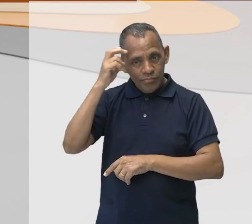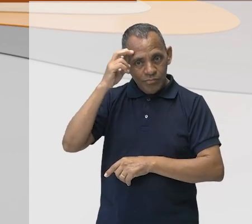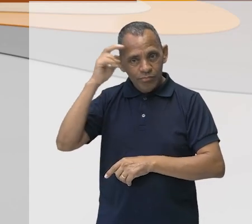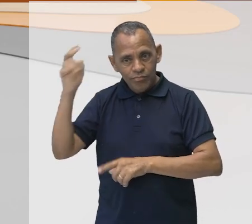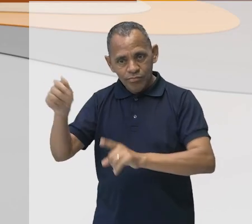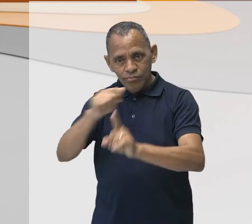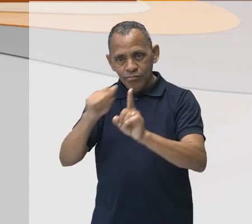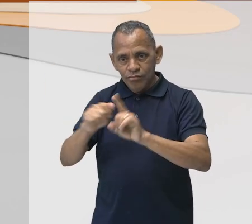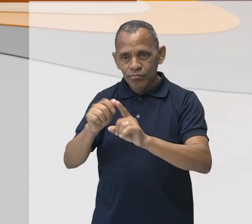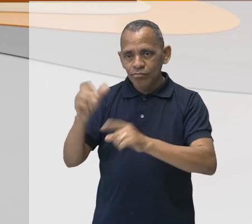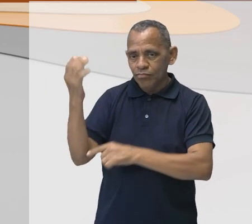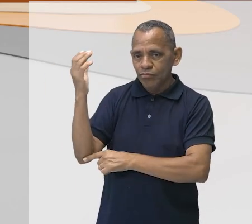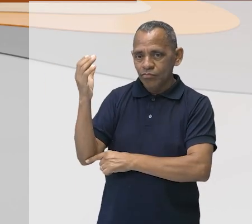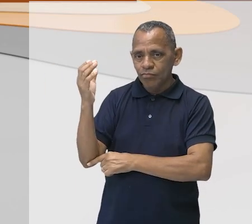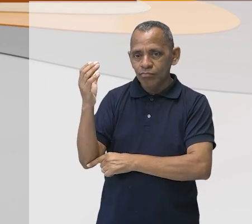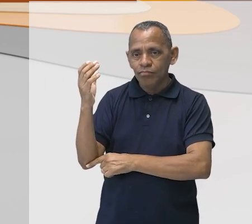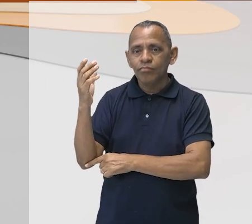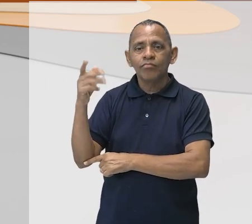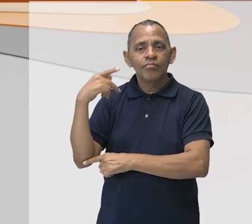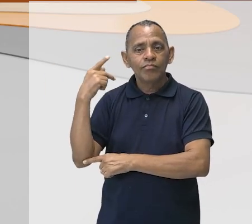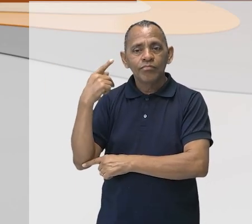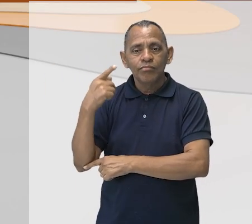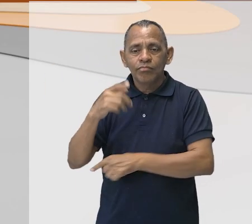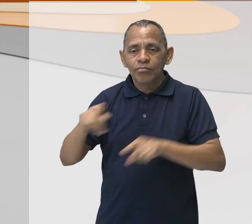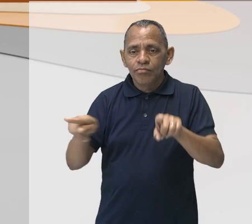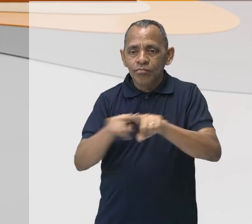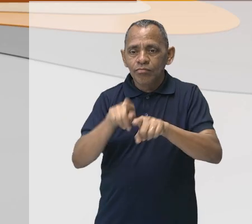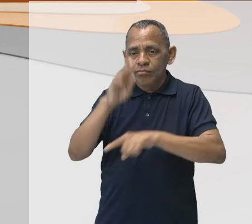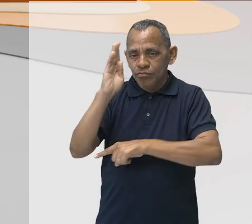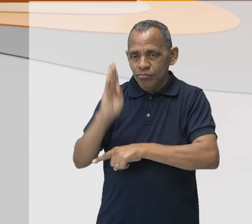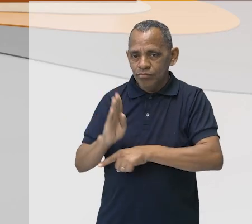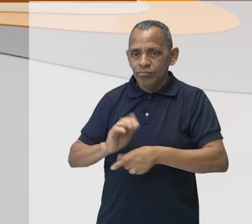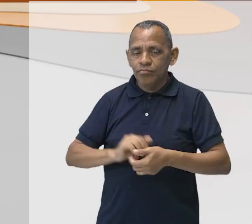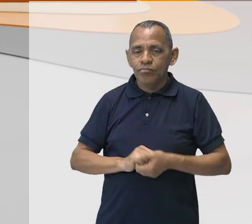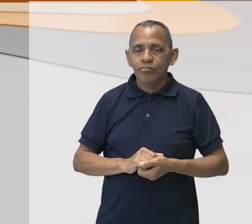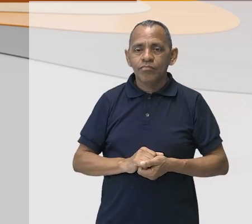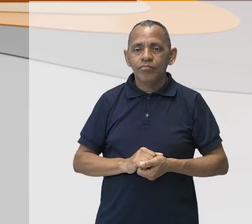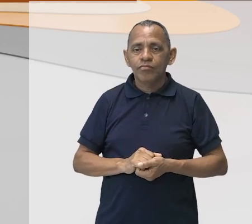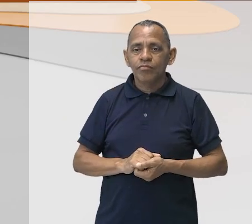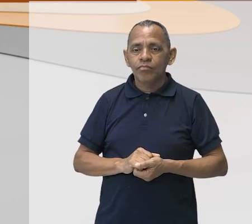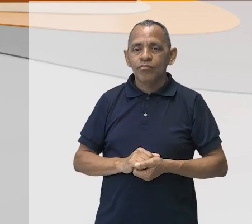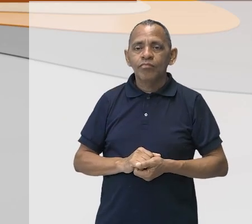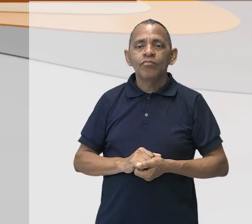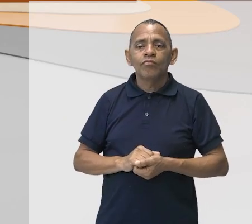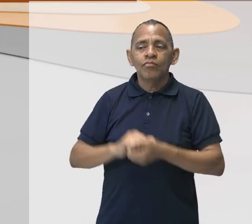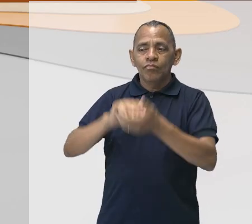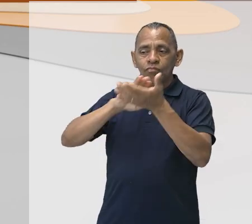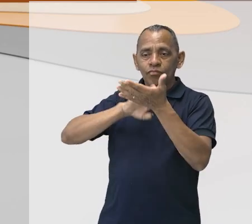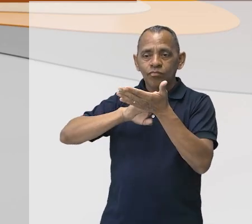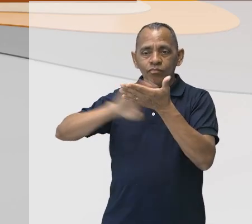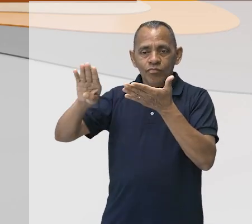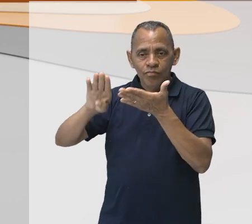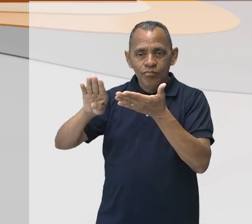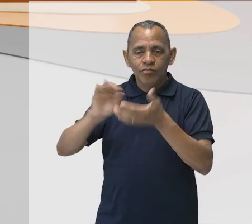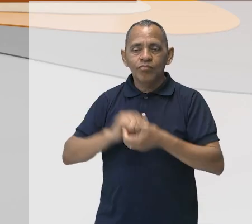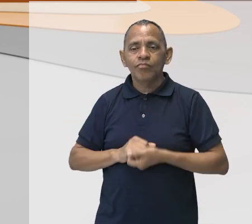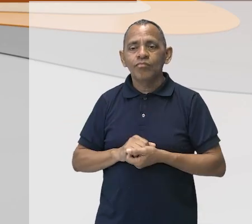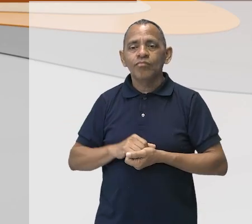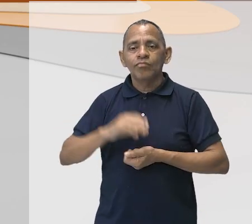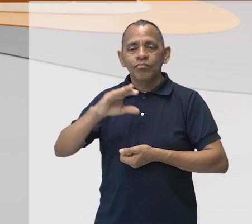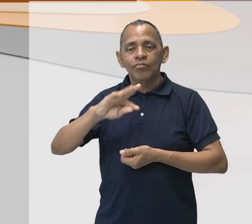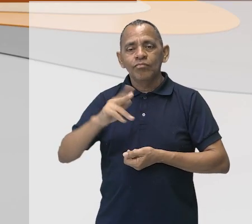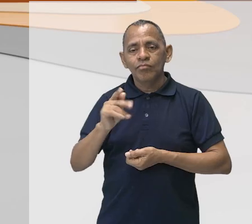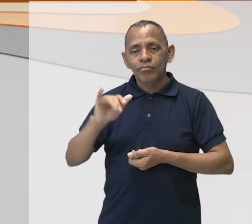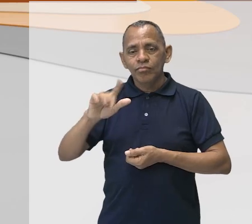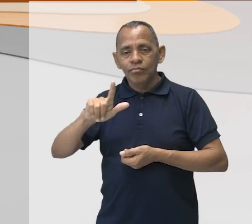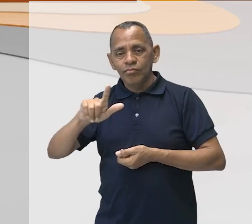sociólogo e cientista político brasileiro. Ele foi exilado político no Chile e depois